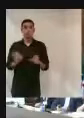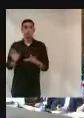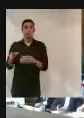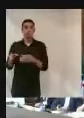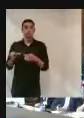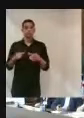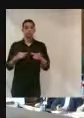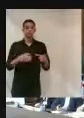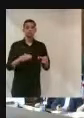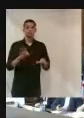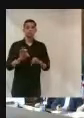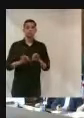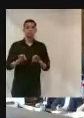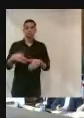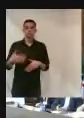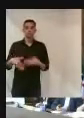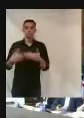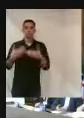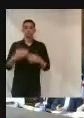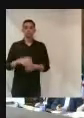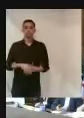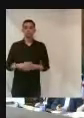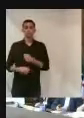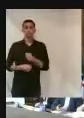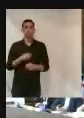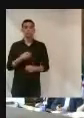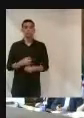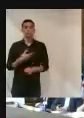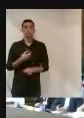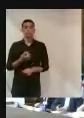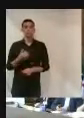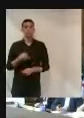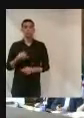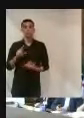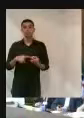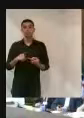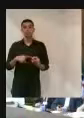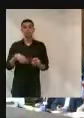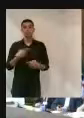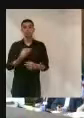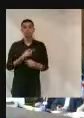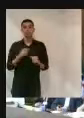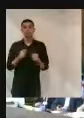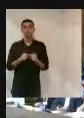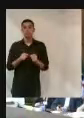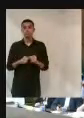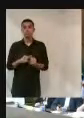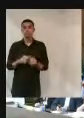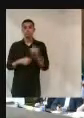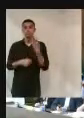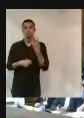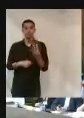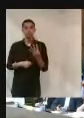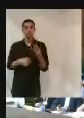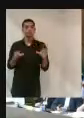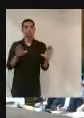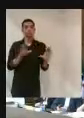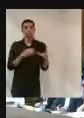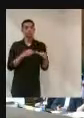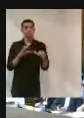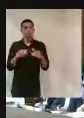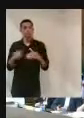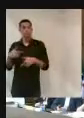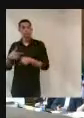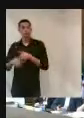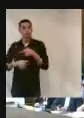evolução. Em 2016, teve as primeiras contratações de cooperativas, as 4 cooperativas que trabalharam, alcançaram índices fantásticos,